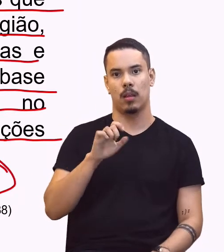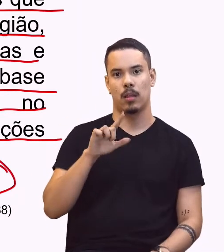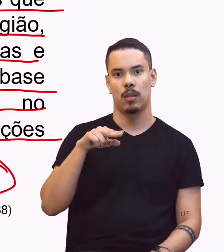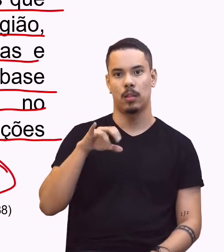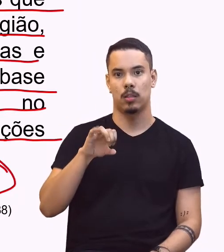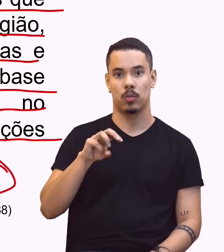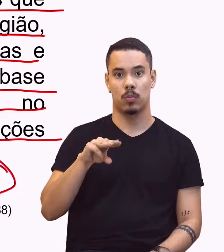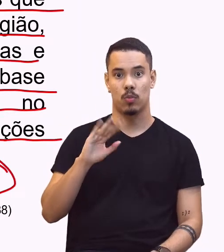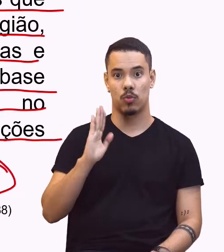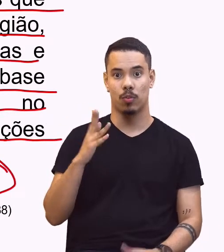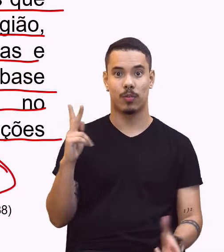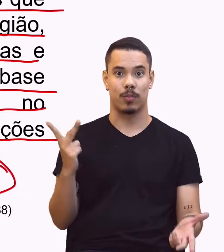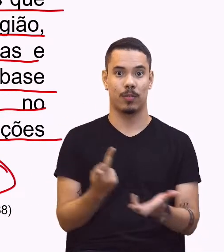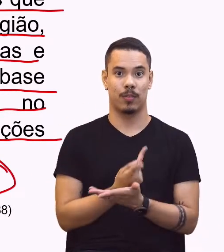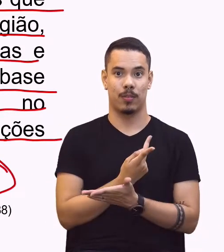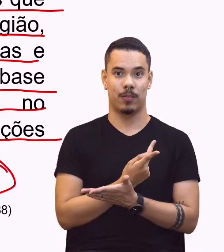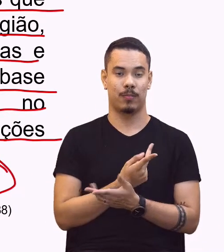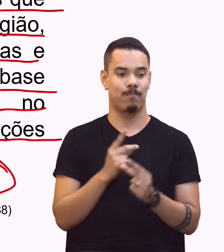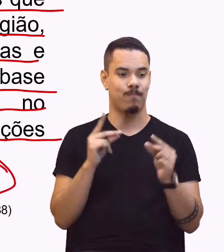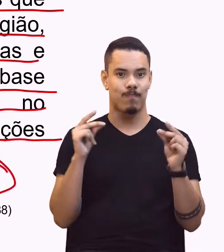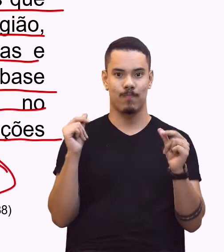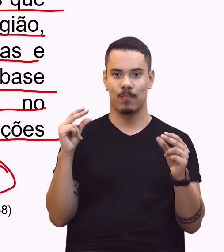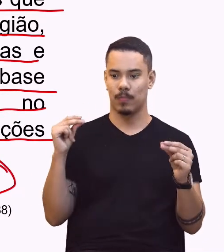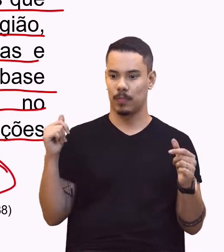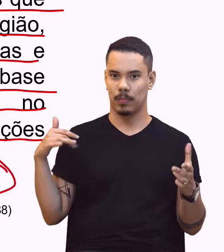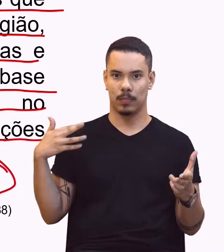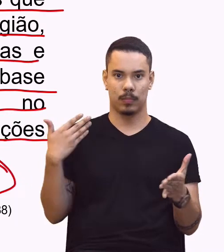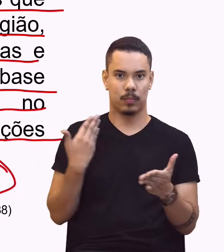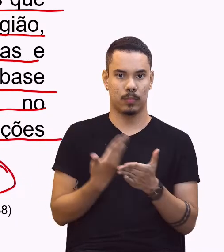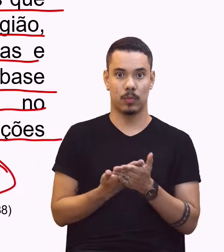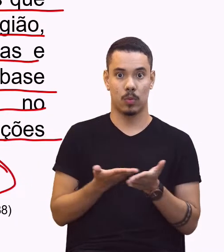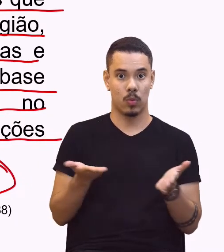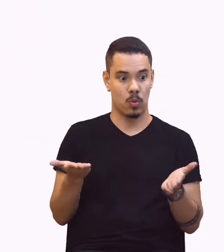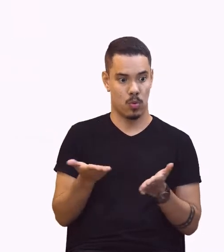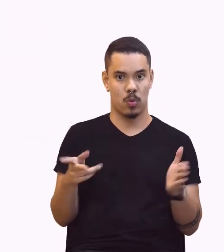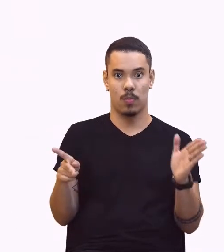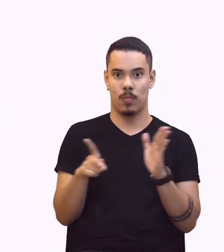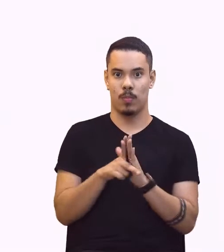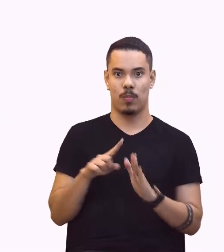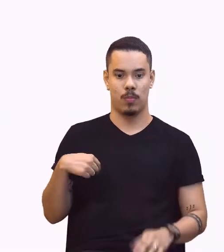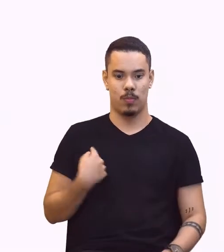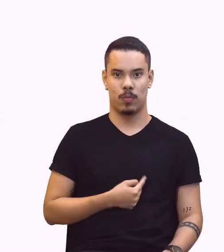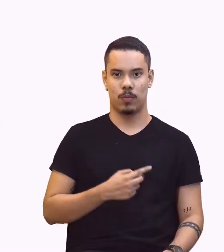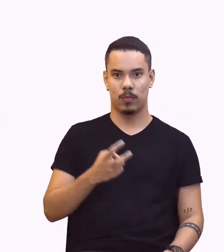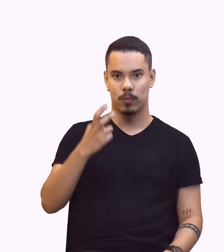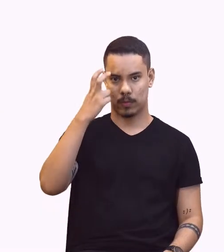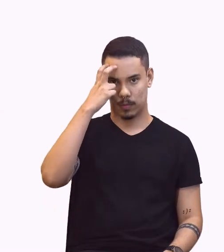aconteceu lá há muito tempo atrás e que hoje faz parte da nossa cultura.